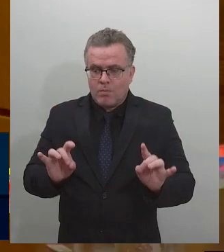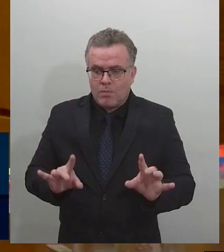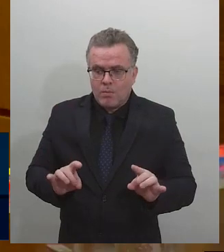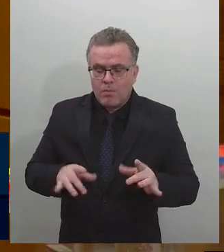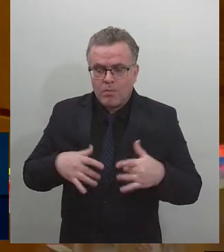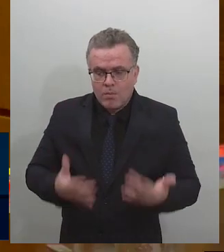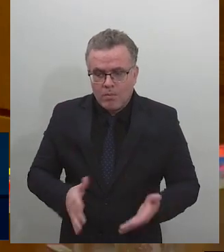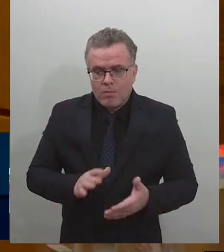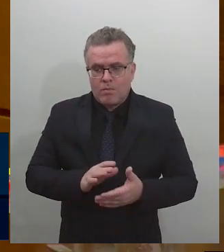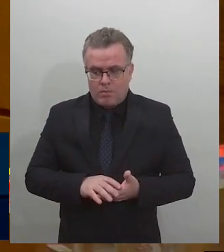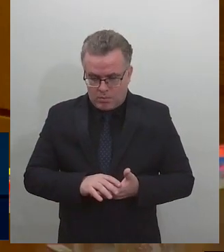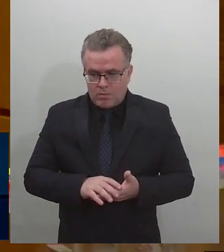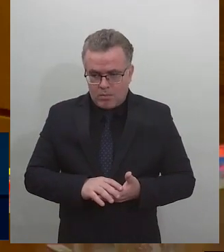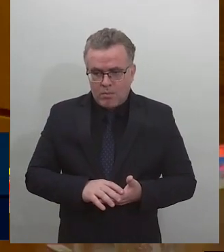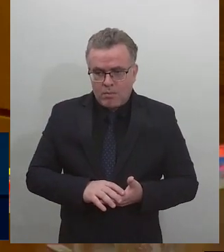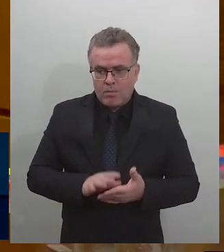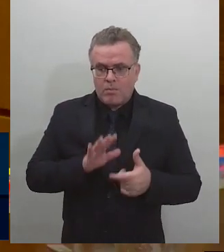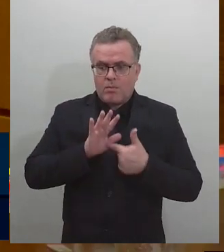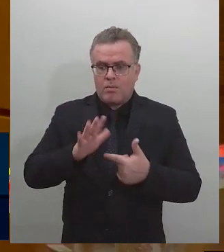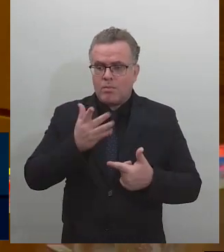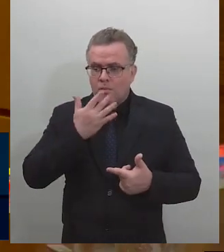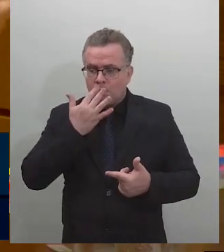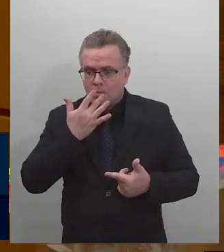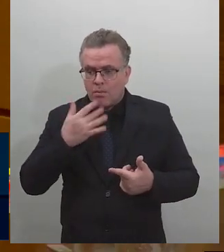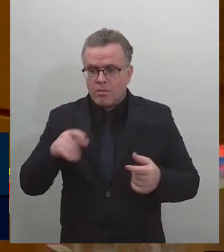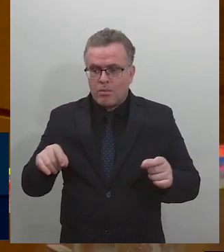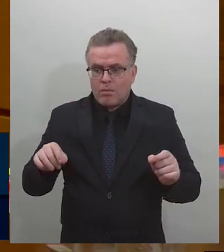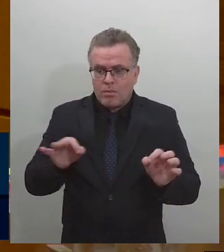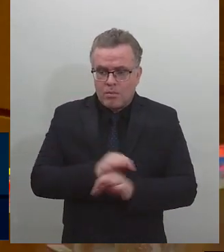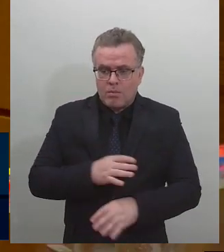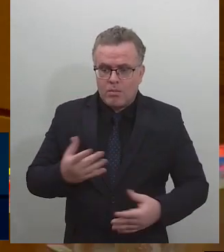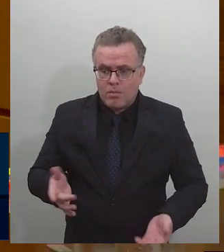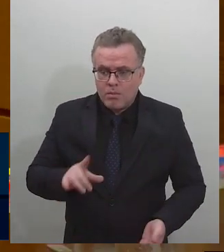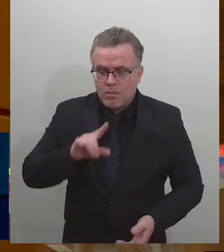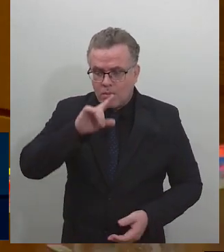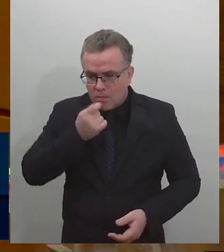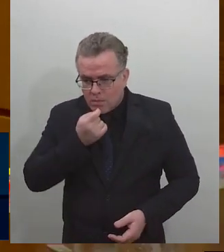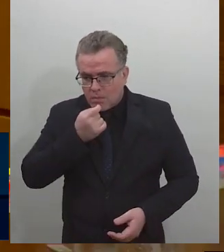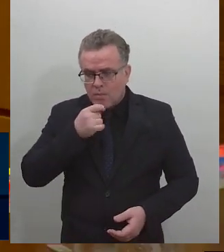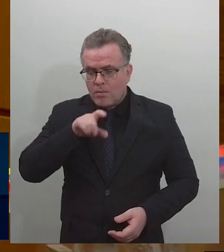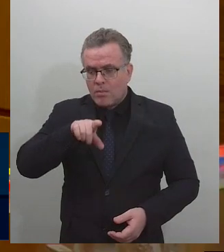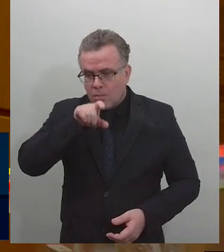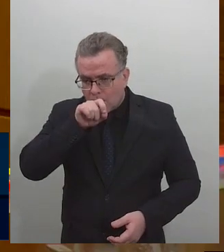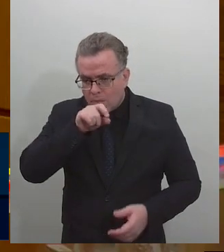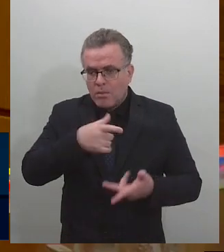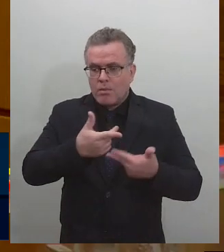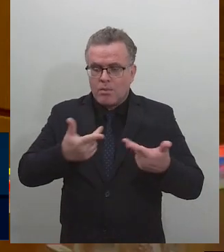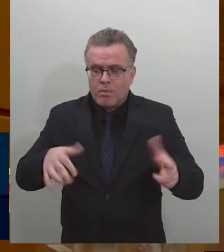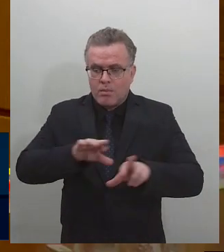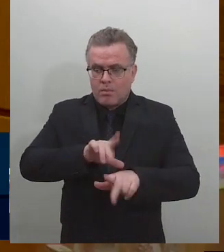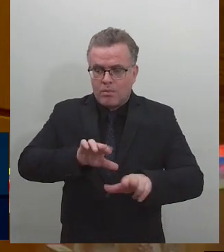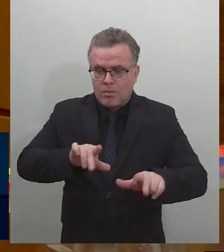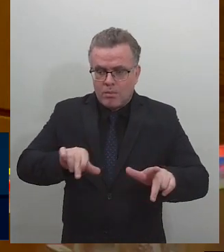representa a arara, né, o caju, a natureza. Então, espero que a gente possa, no próximo